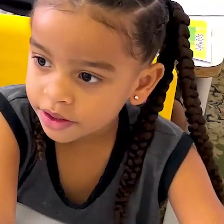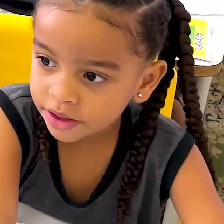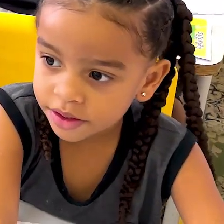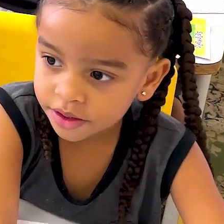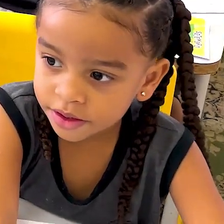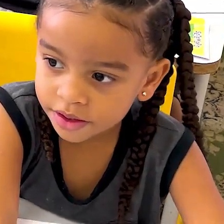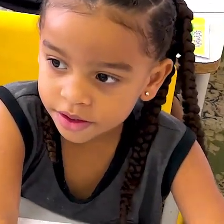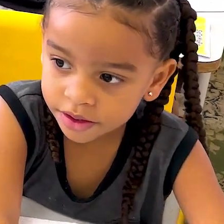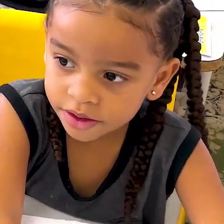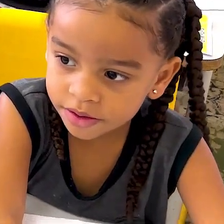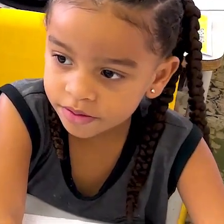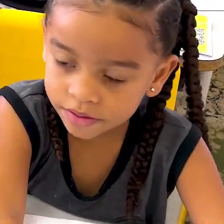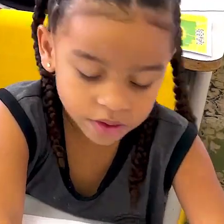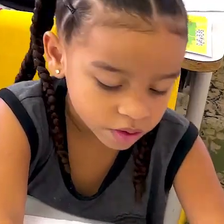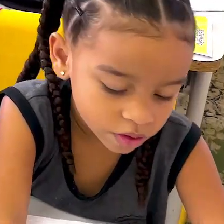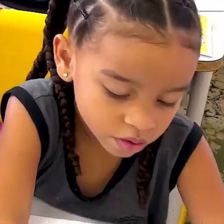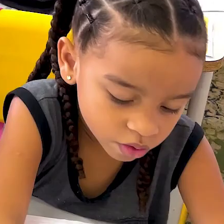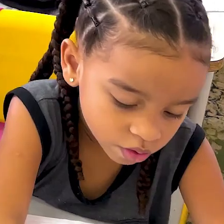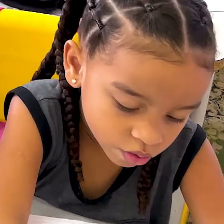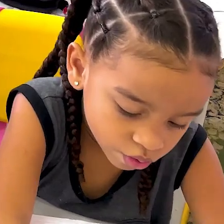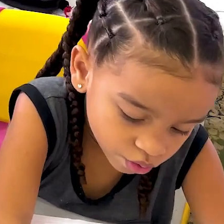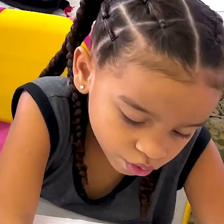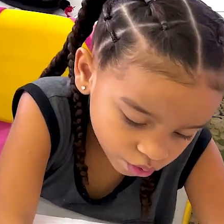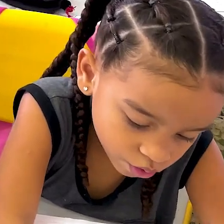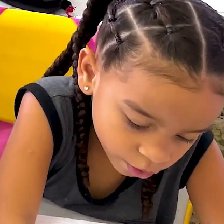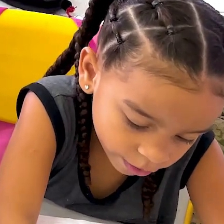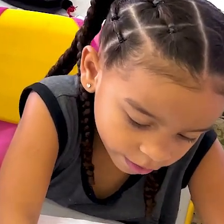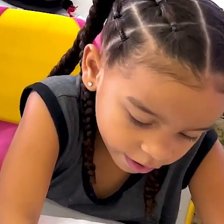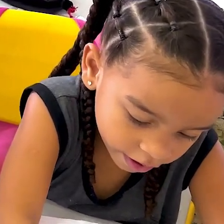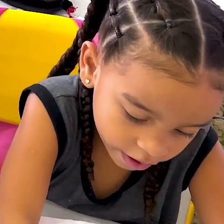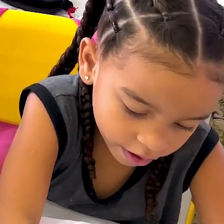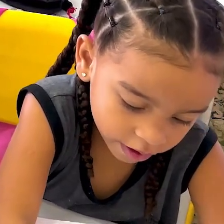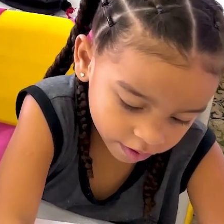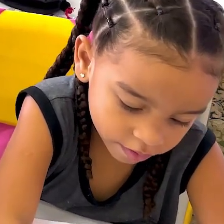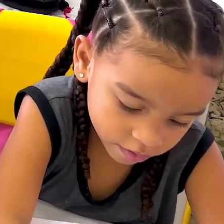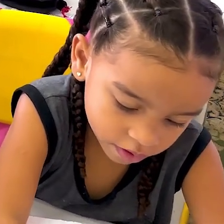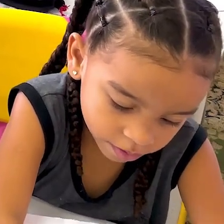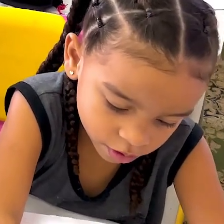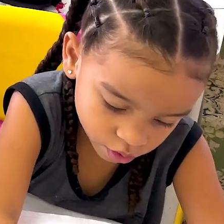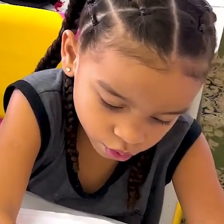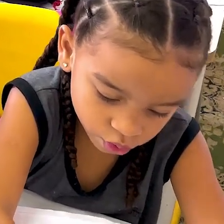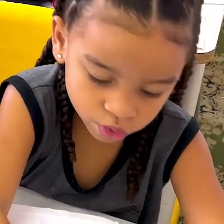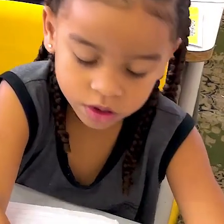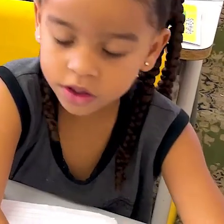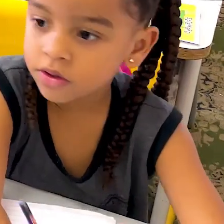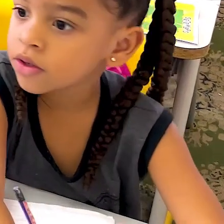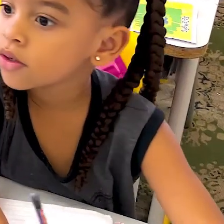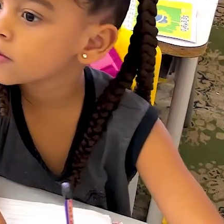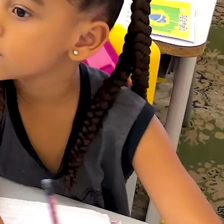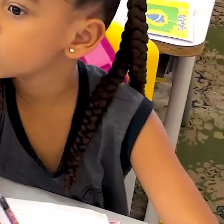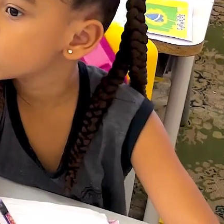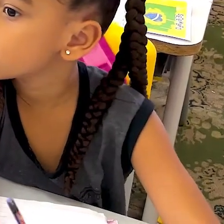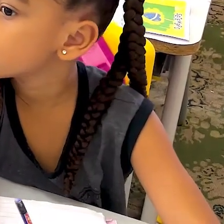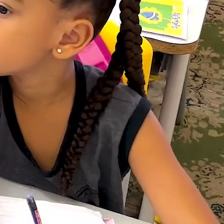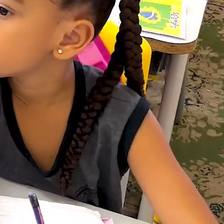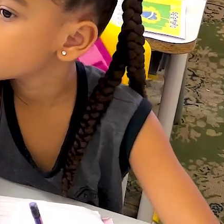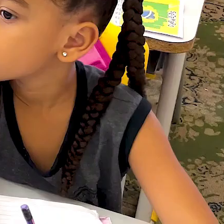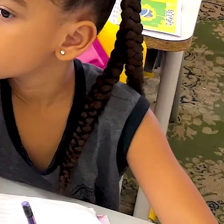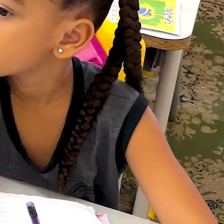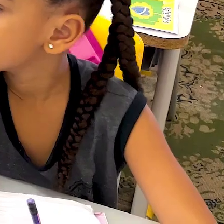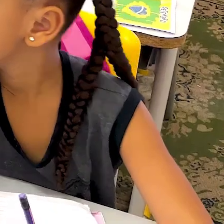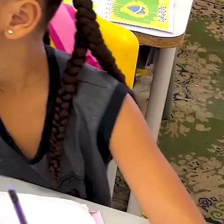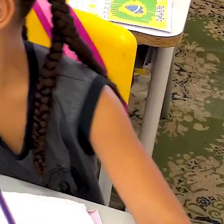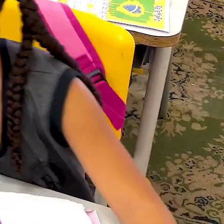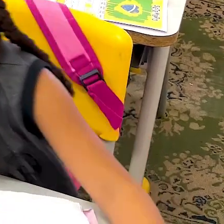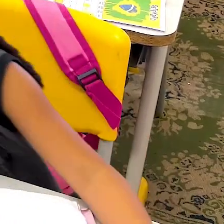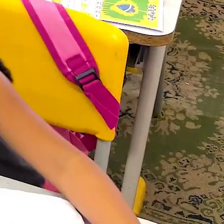Pode? Deixa o João falar. Fala, João. Escolhe qual. Qual você quer? Qual personagem você gosta? Ele tá tentando lembrar o